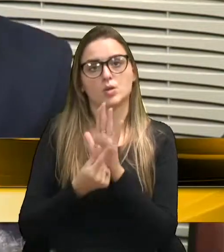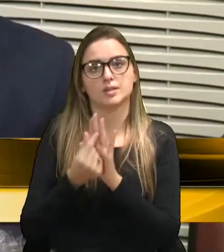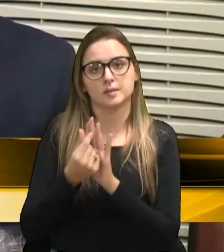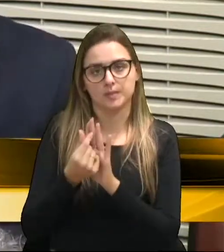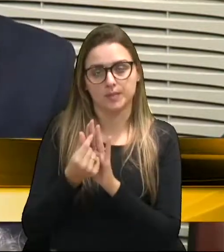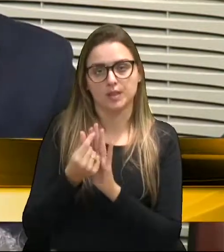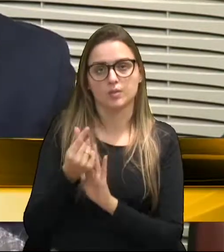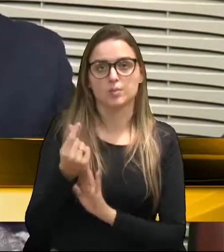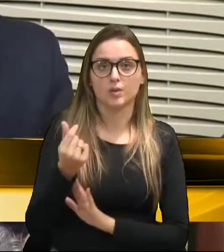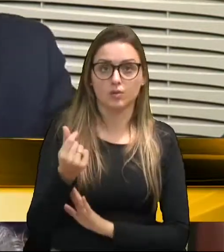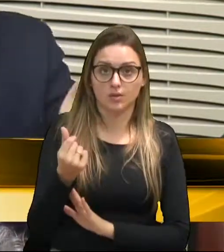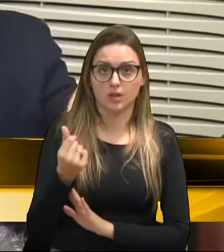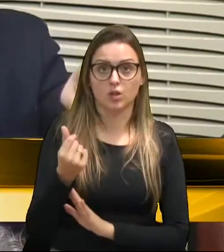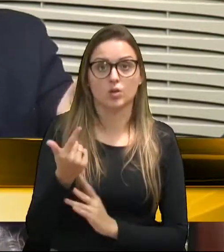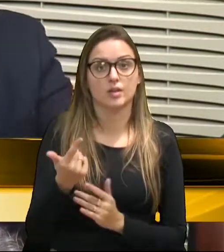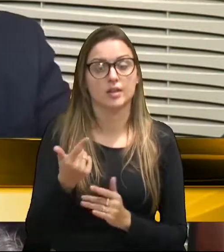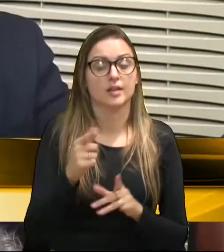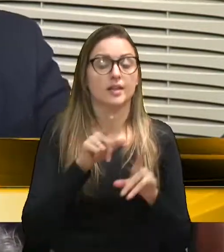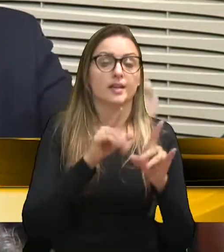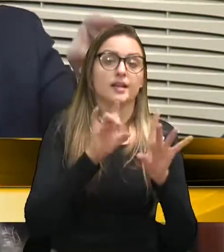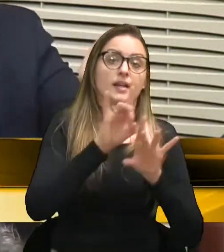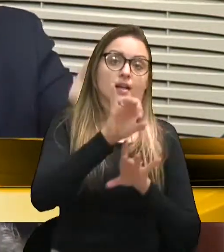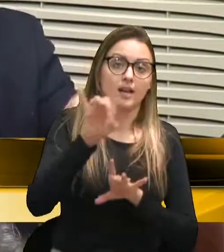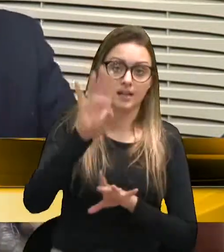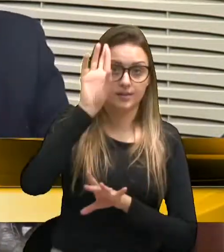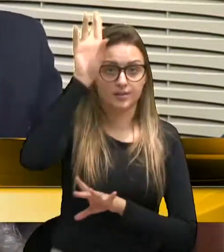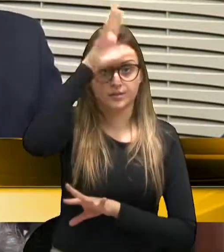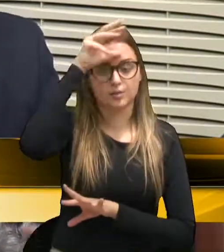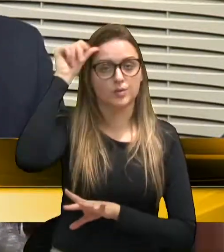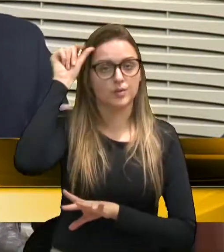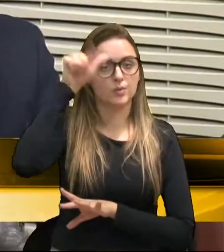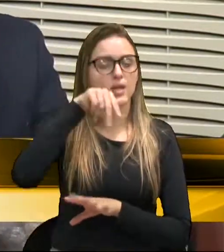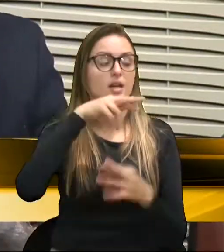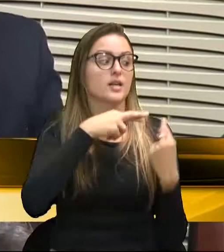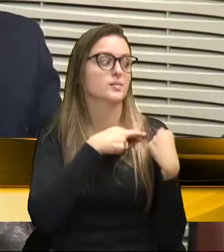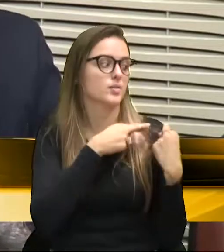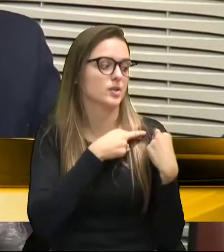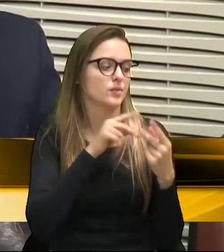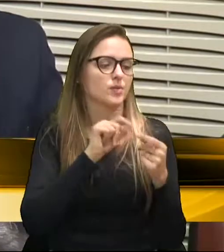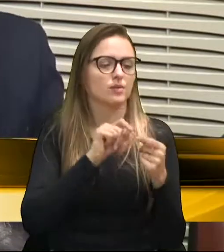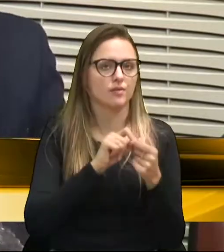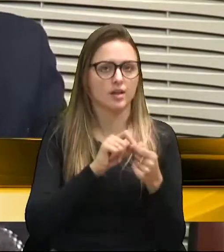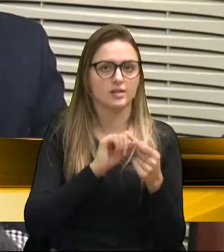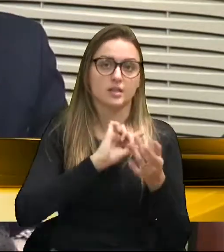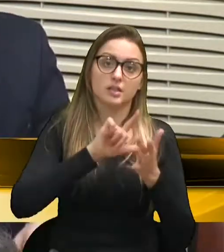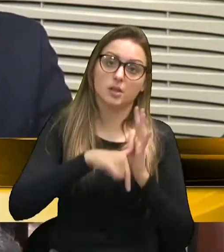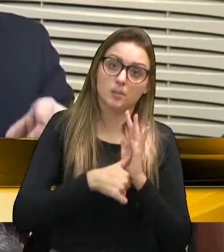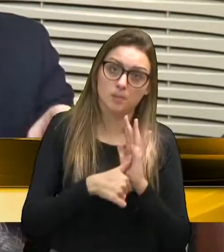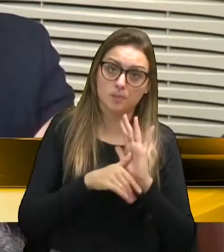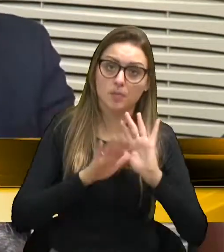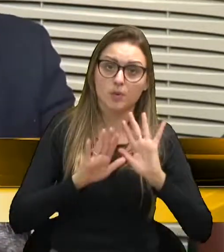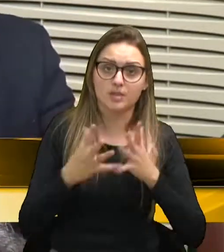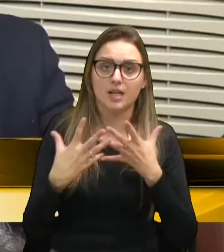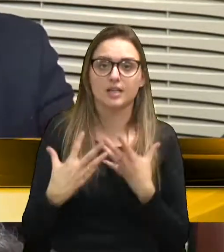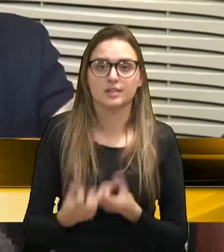casa. Cada um que cumpra com aquilo que promete e depois que, né, arrecade as consequências dessa situação. Uma pena que quem